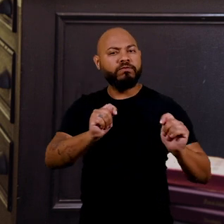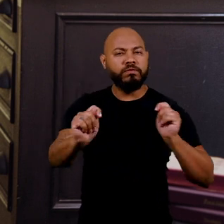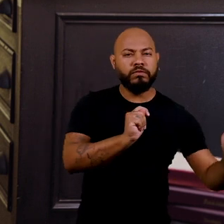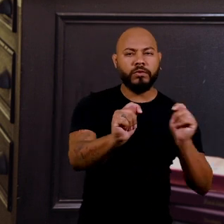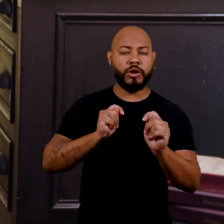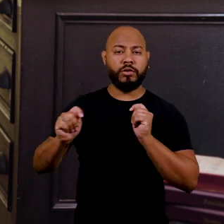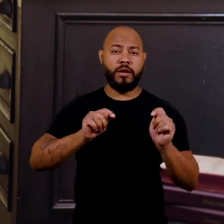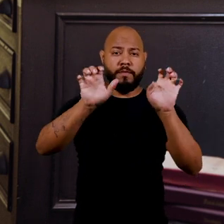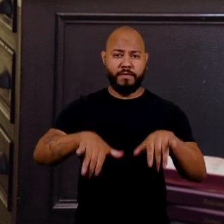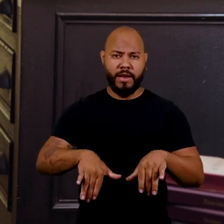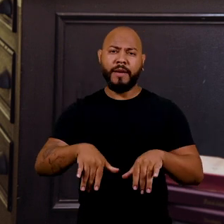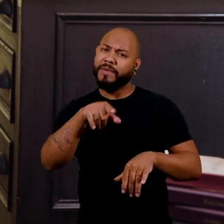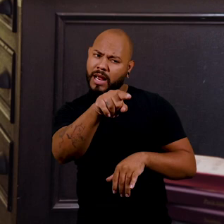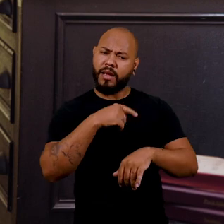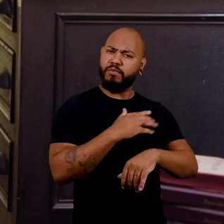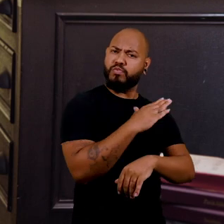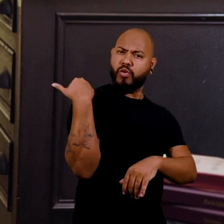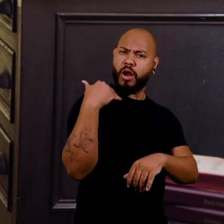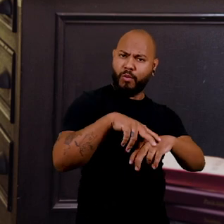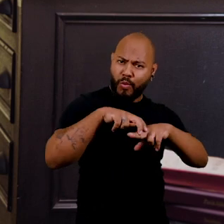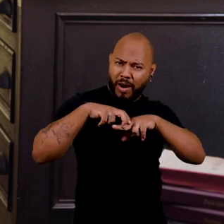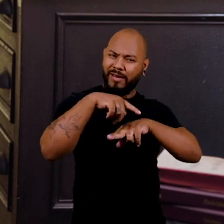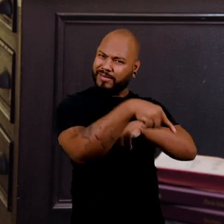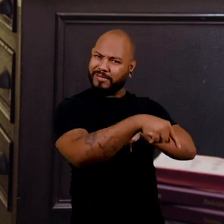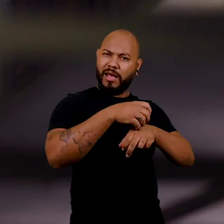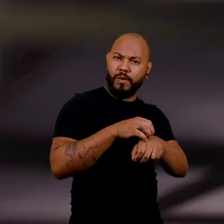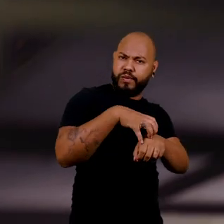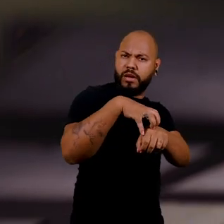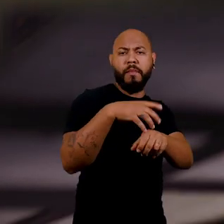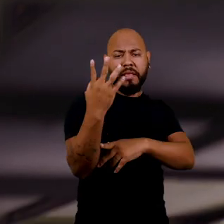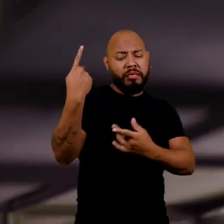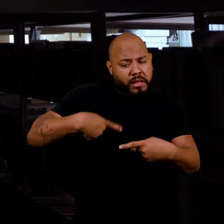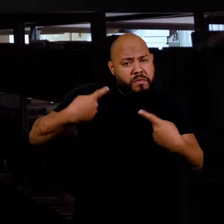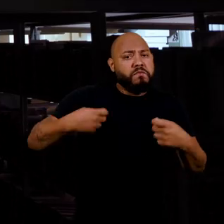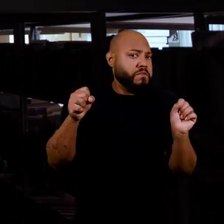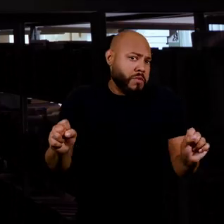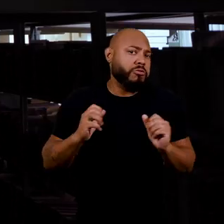dele. A pessoa não necessariamente ela precisa morrer do tumor. Ela pode morrer com ele, mas não dele.